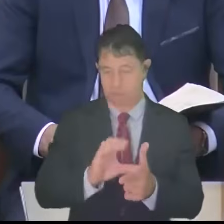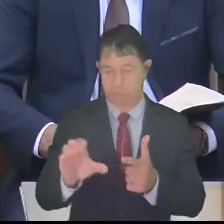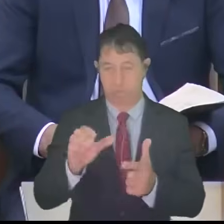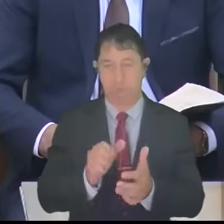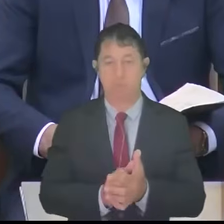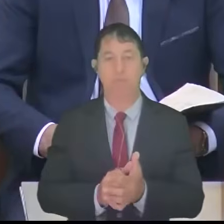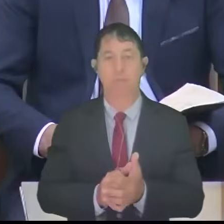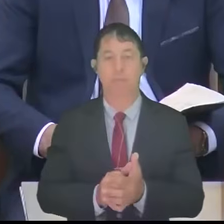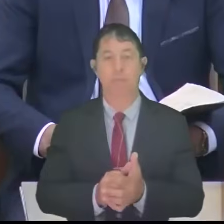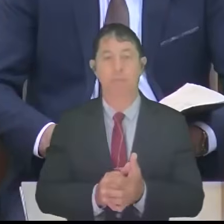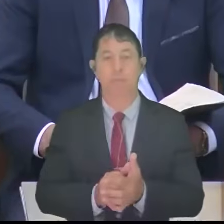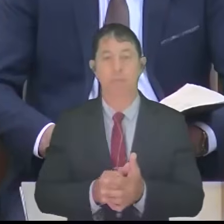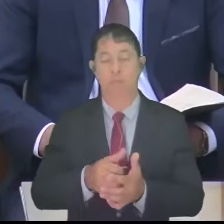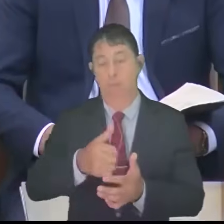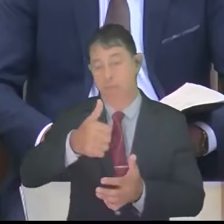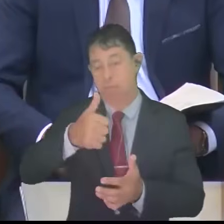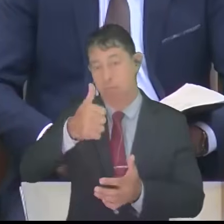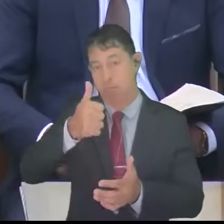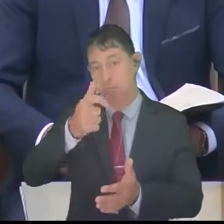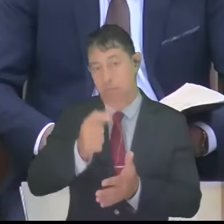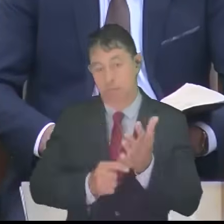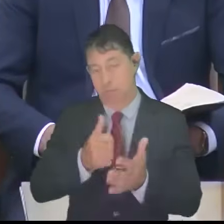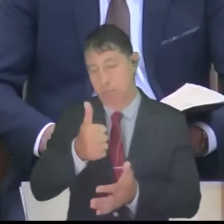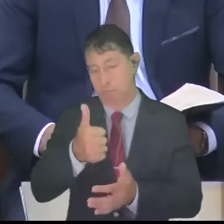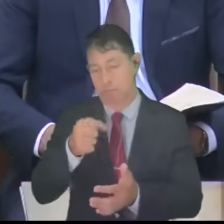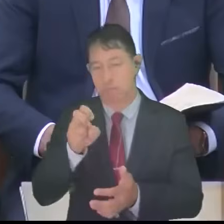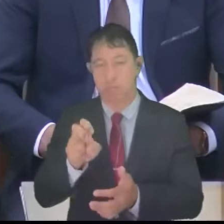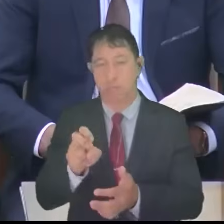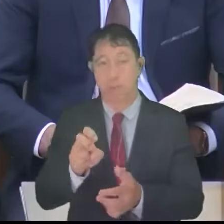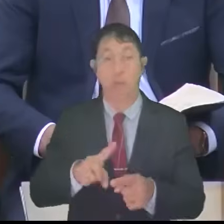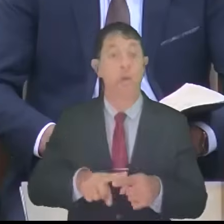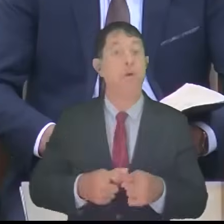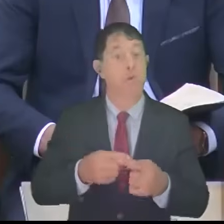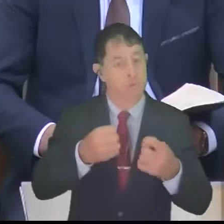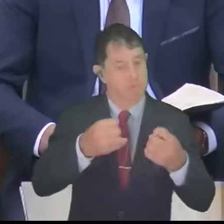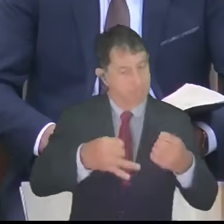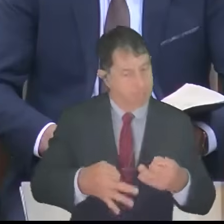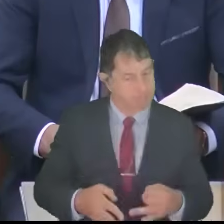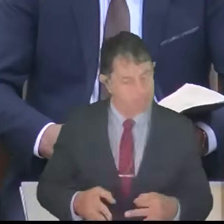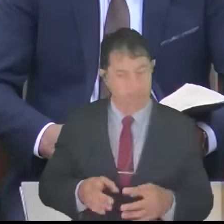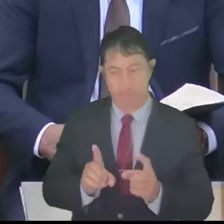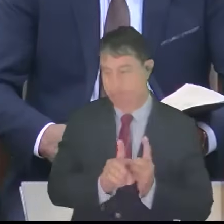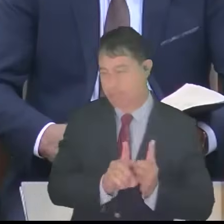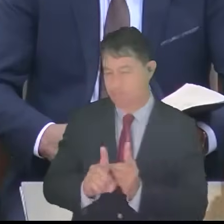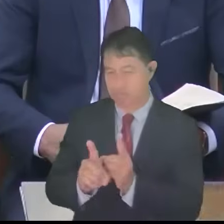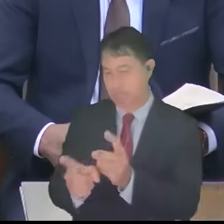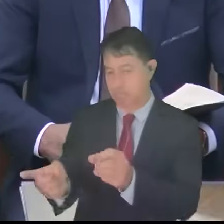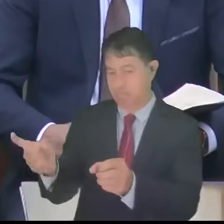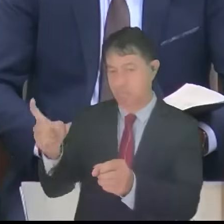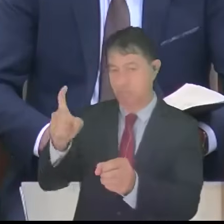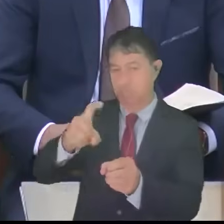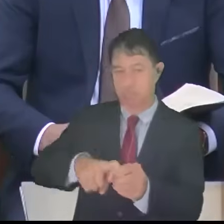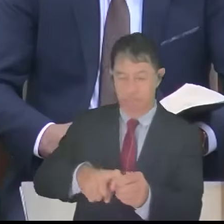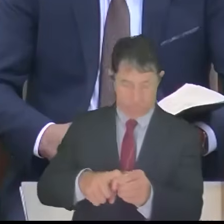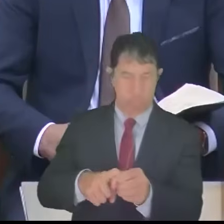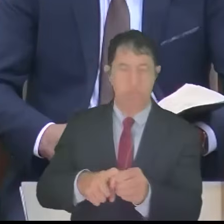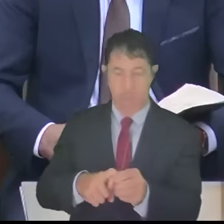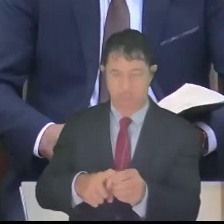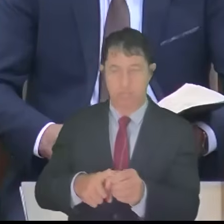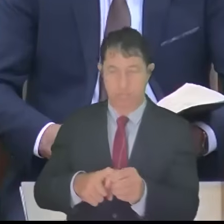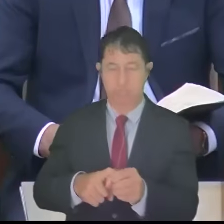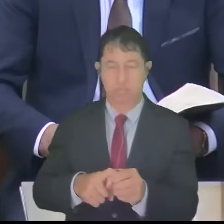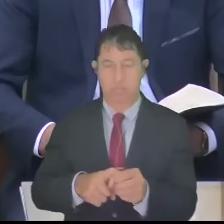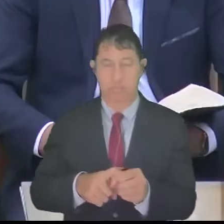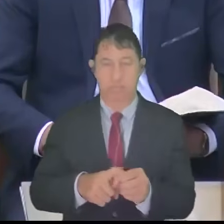discípulos voltaram, quando os discípulos voltam da missão, eles voltam relatando o